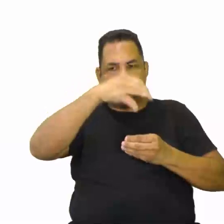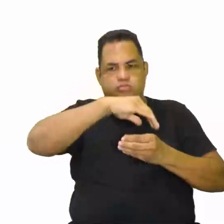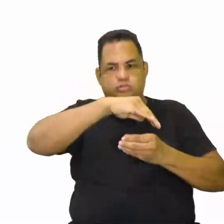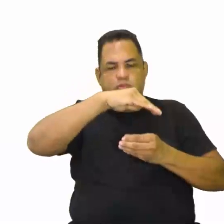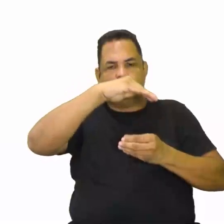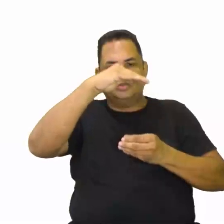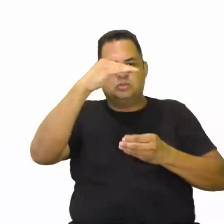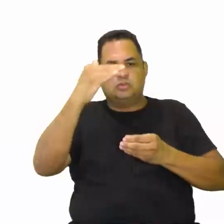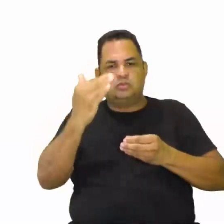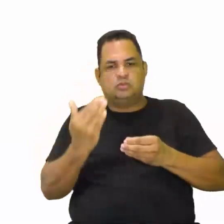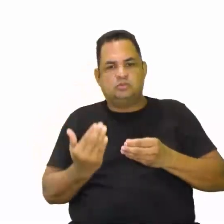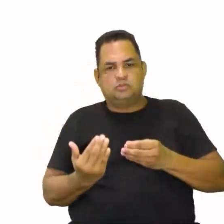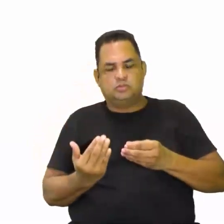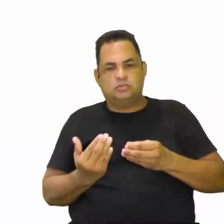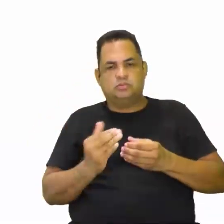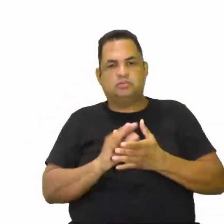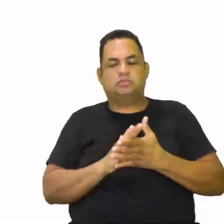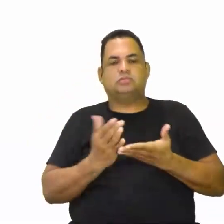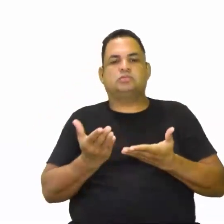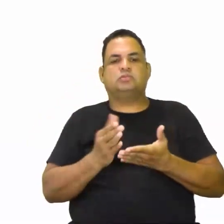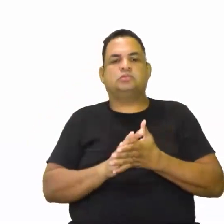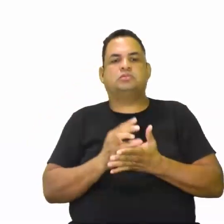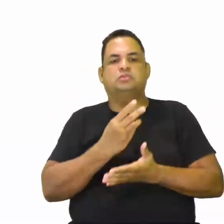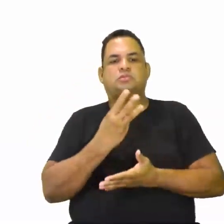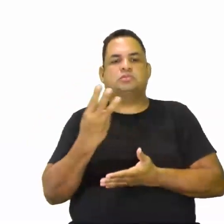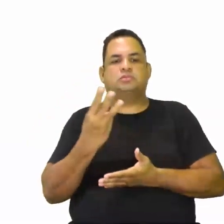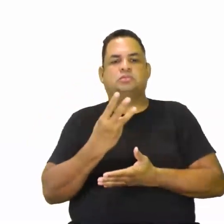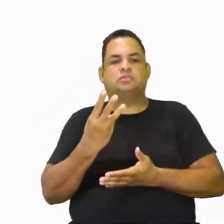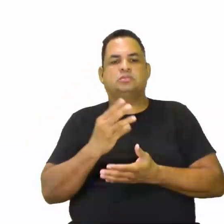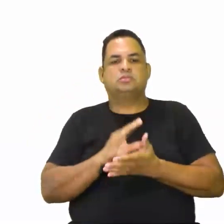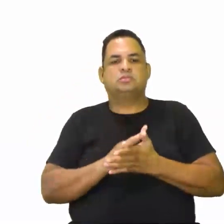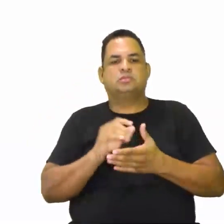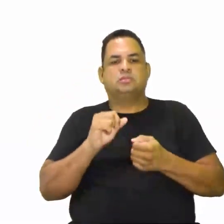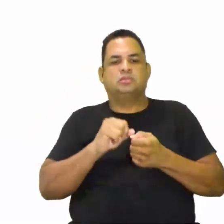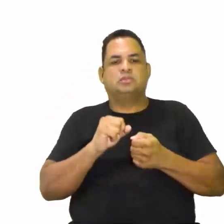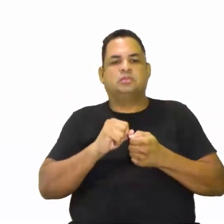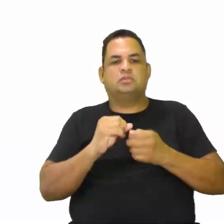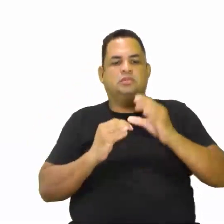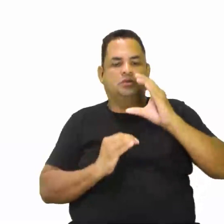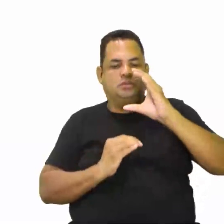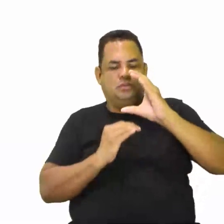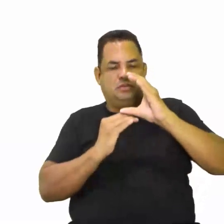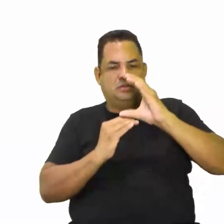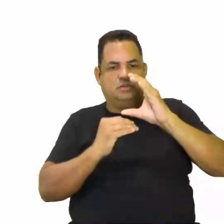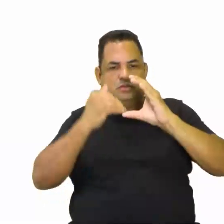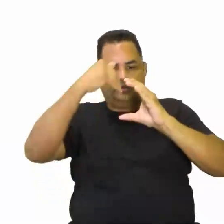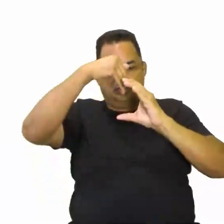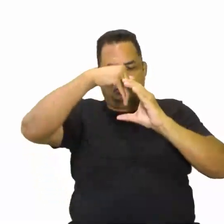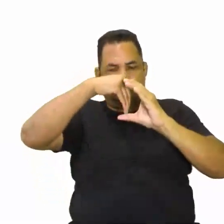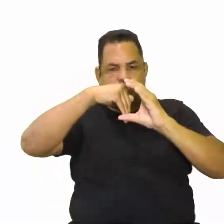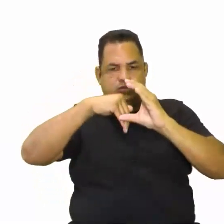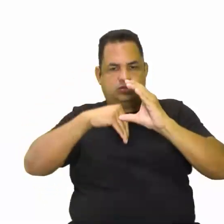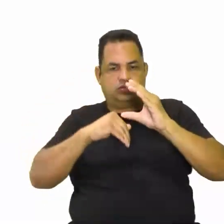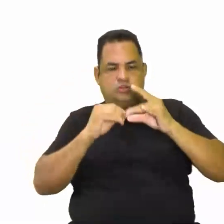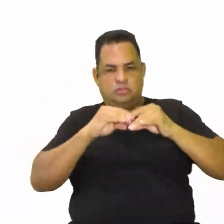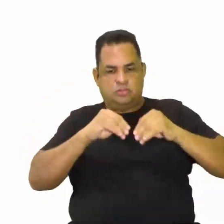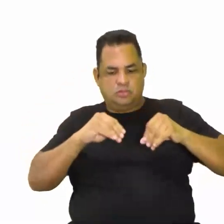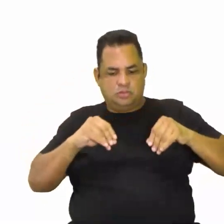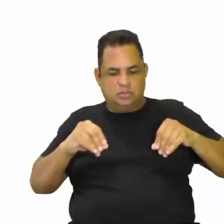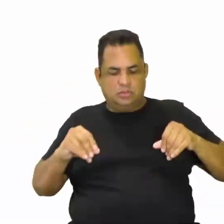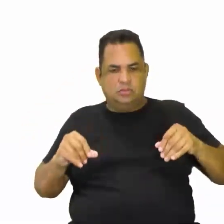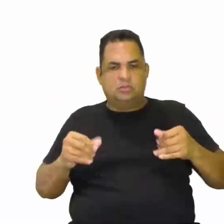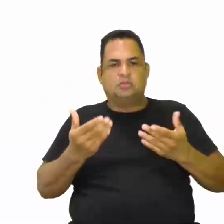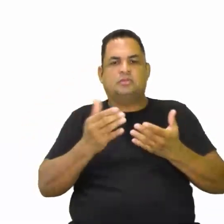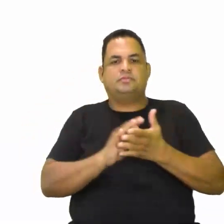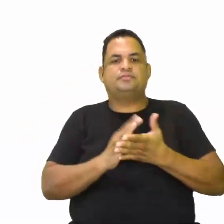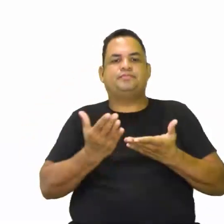passa para um terceiro tanque, e no terceiro tanque ele vai passar pelo filtro de areia, né, com porosidade